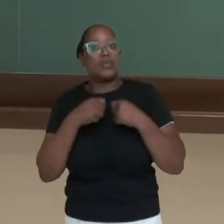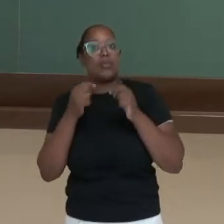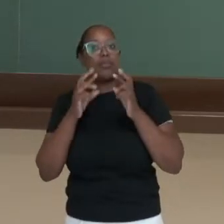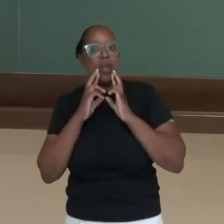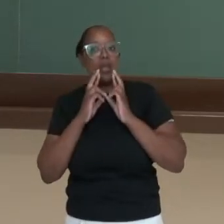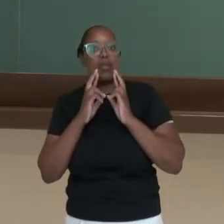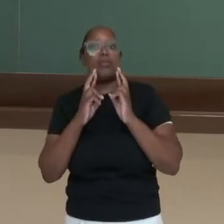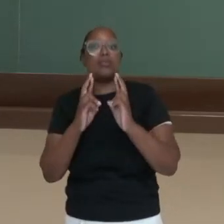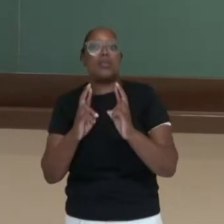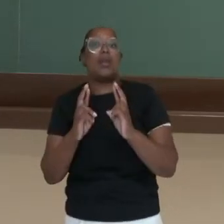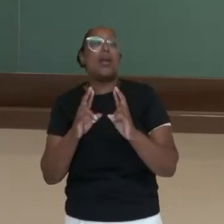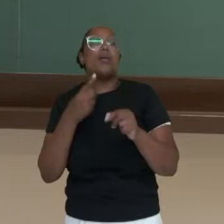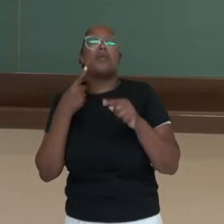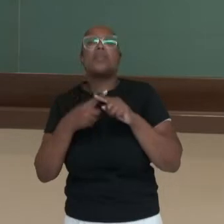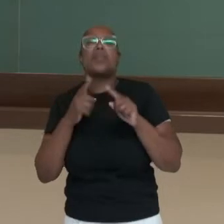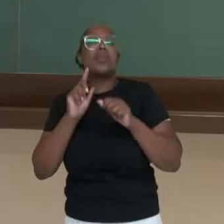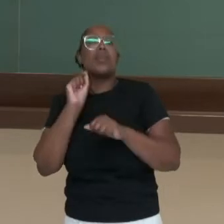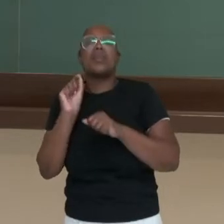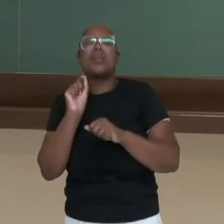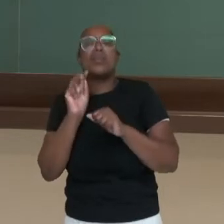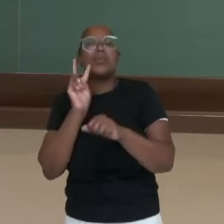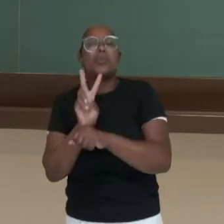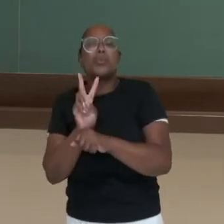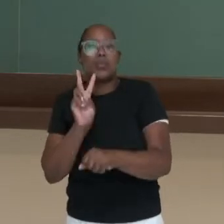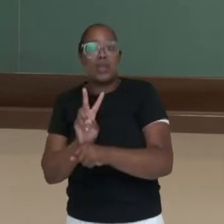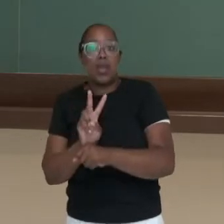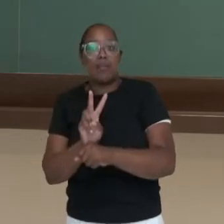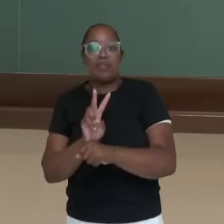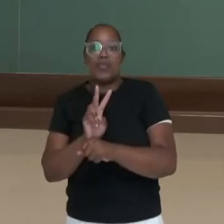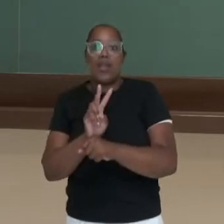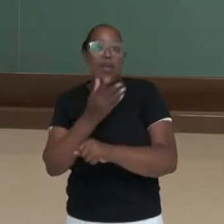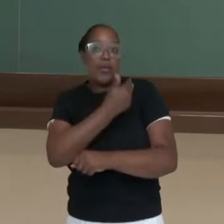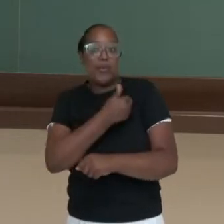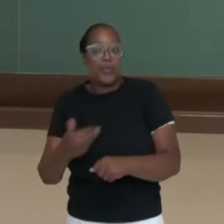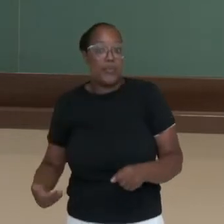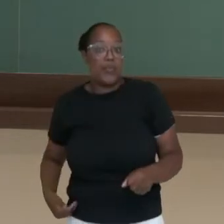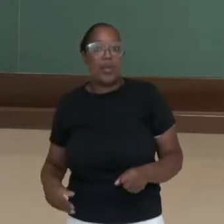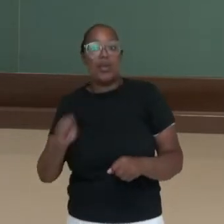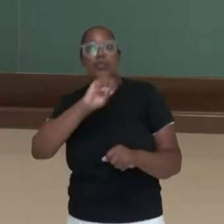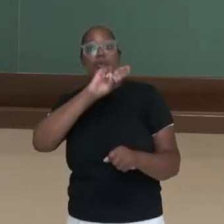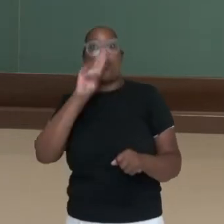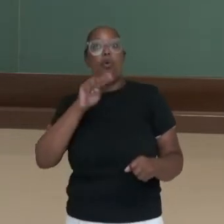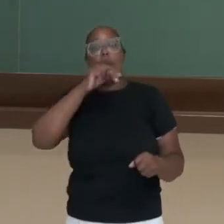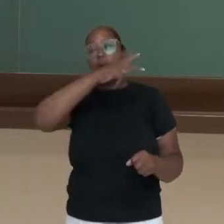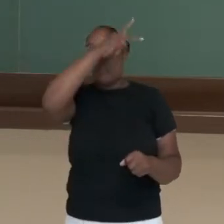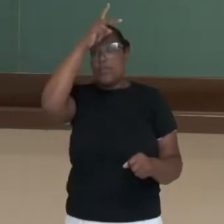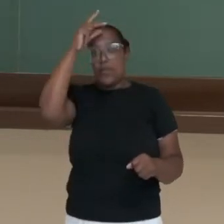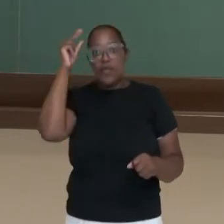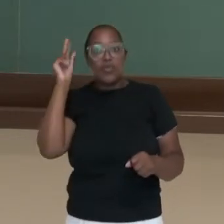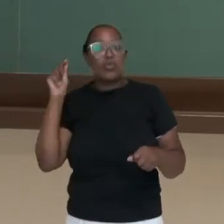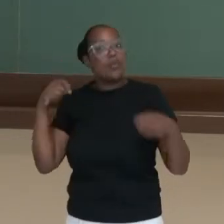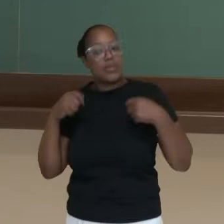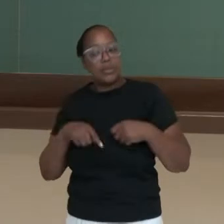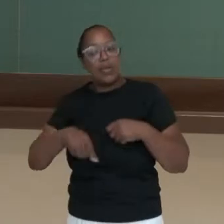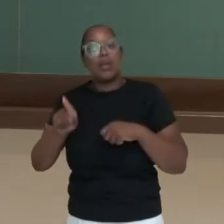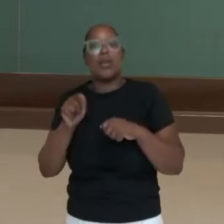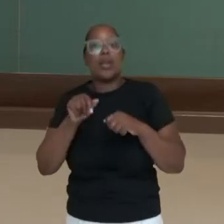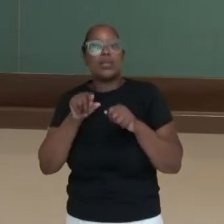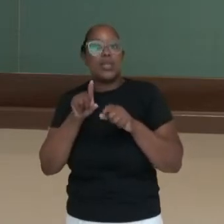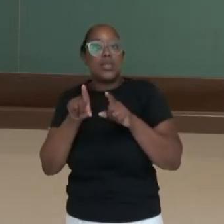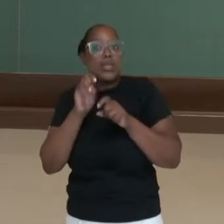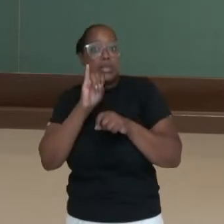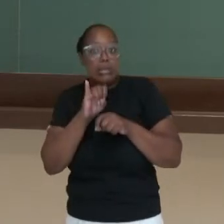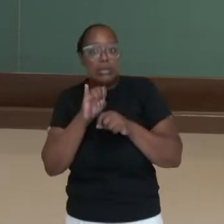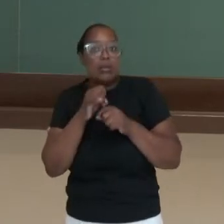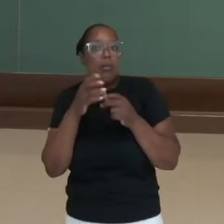cuida daquele espaço é o Estado, né? O Estado ele é responsável por ir lá, cortar uma grama, arrumar, né? Assim